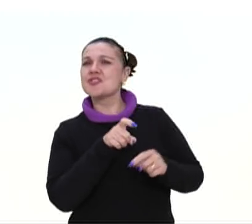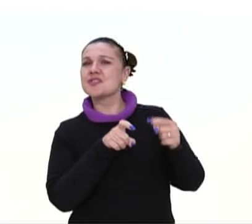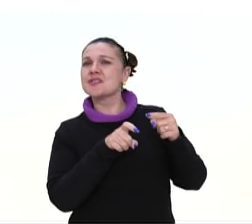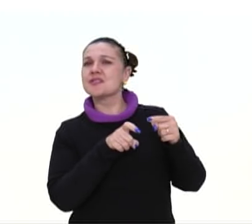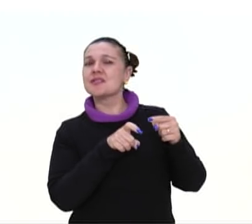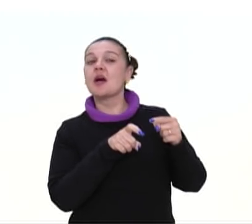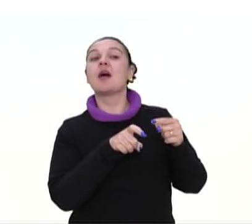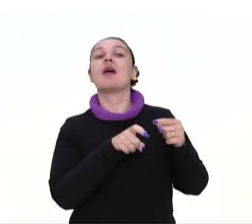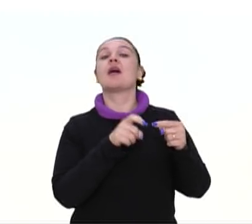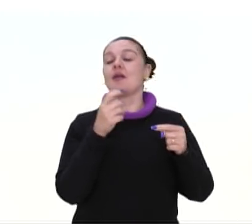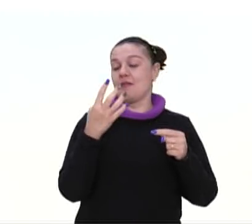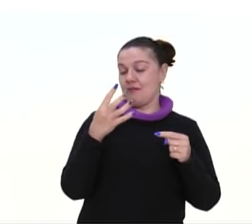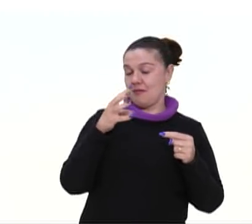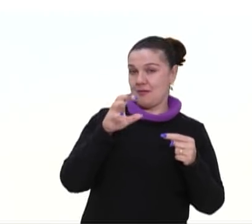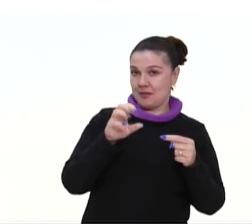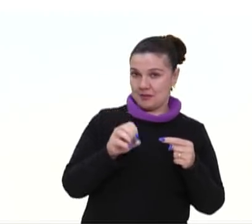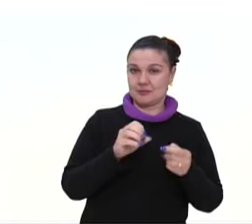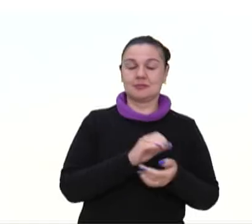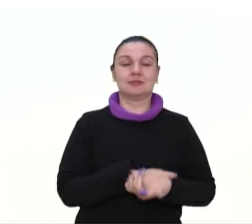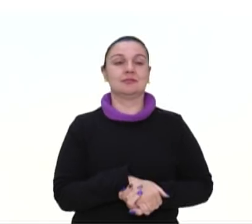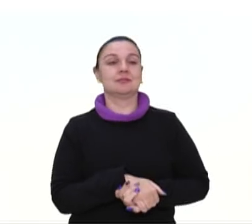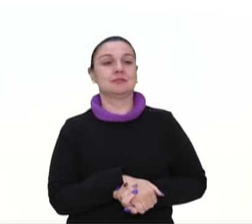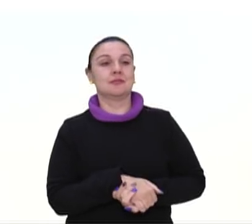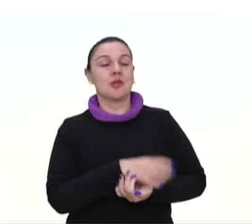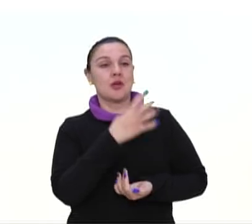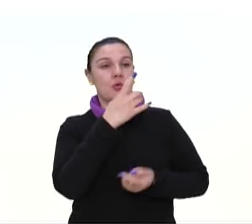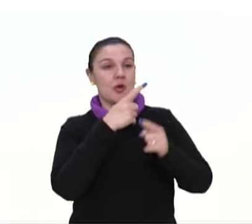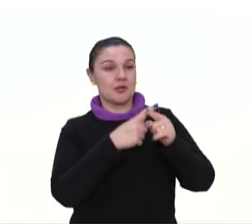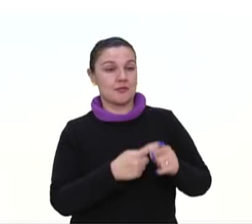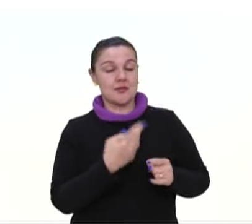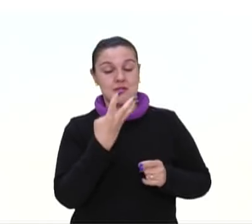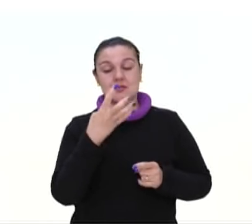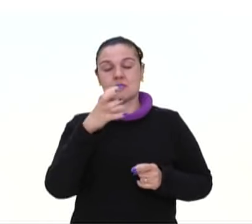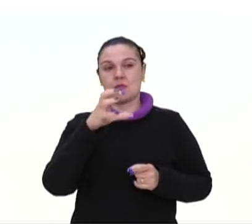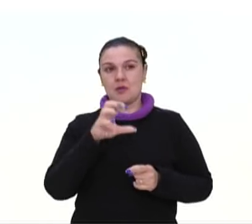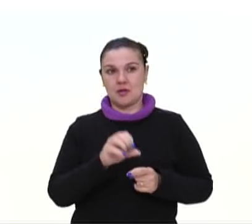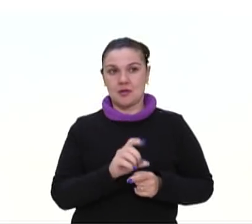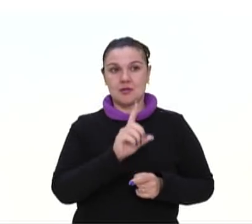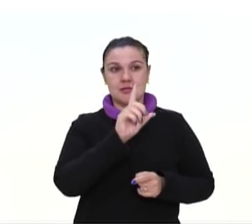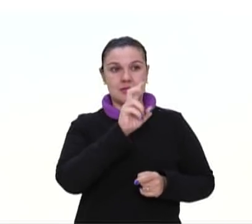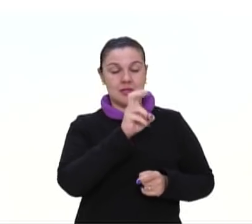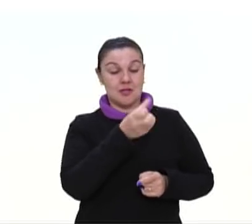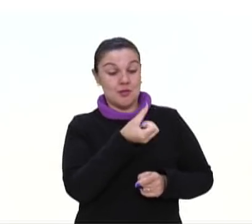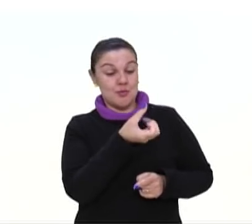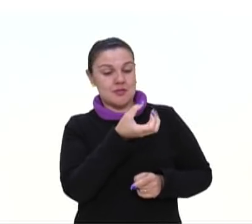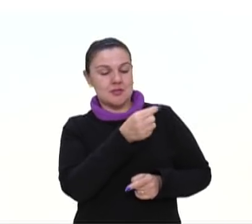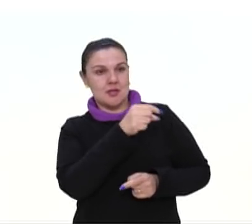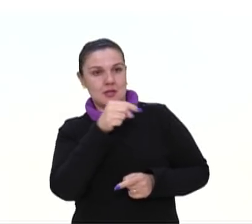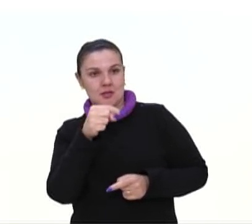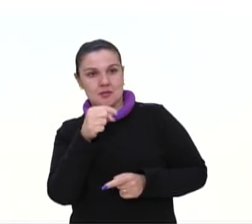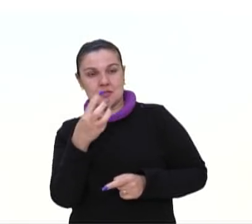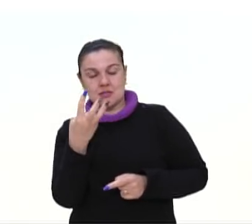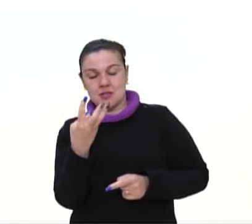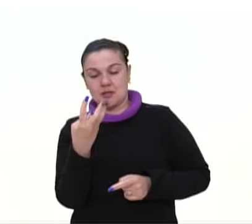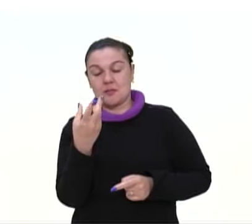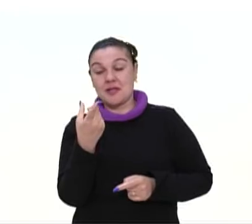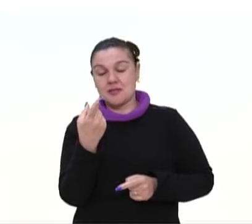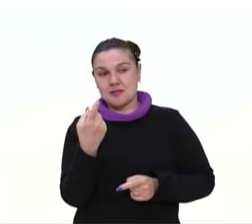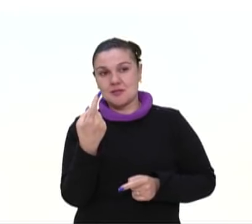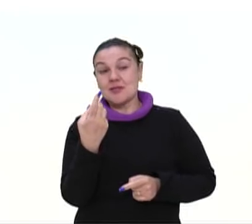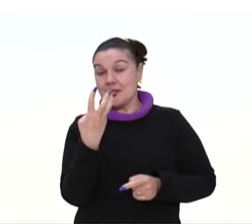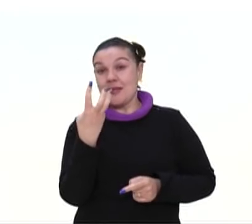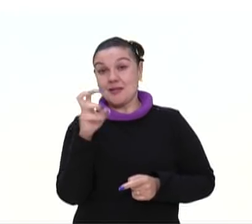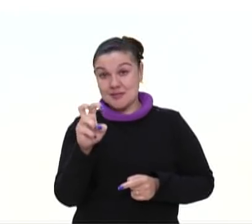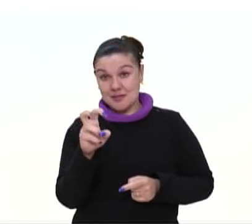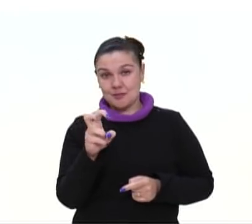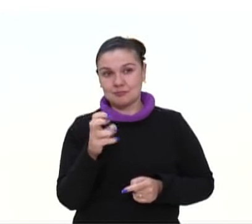mesmo? A gente encontrou 40. Então, 4 vezes 40, 160. 160